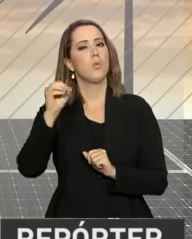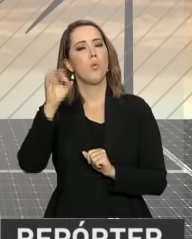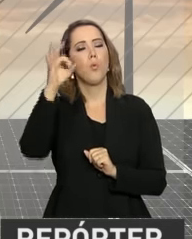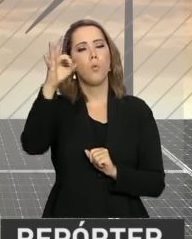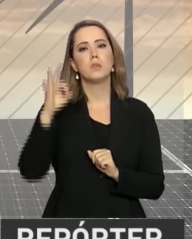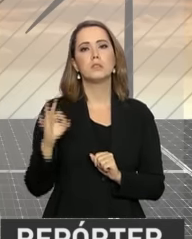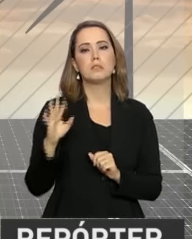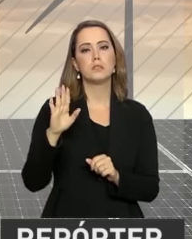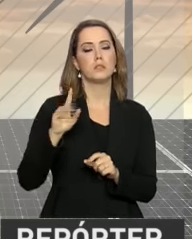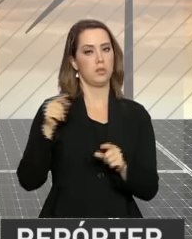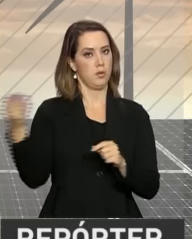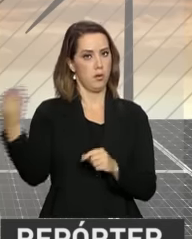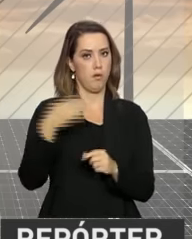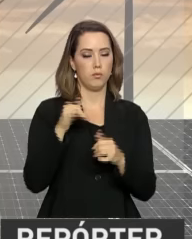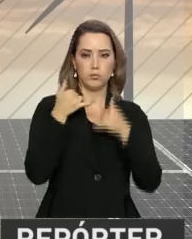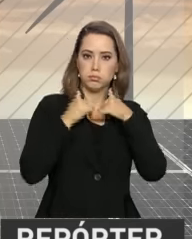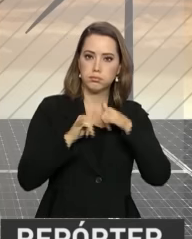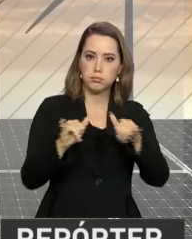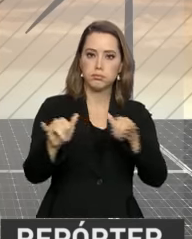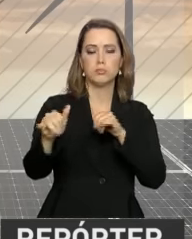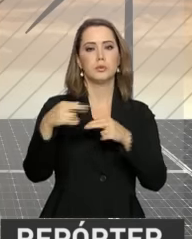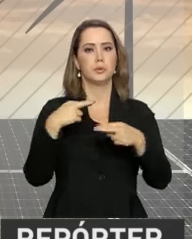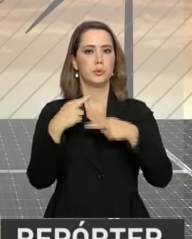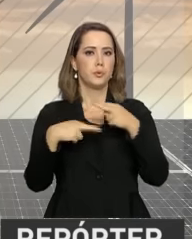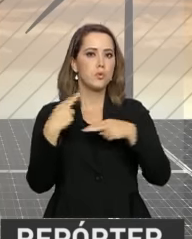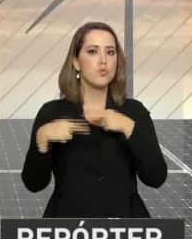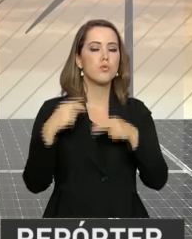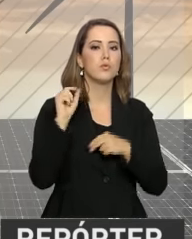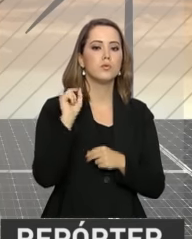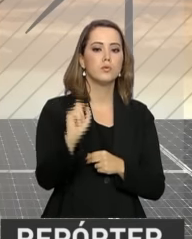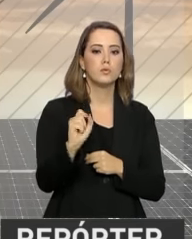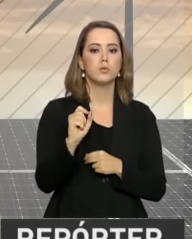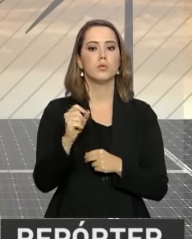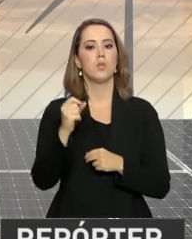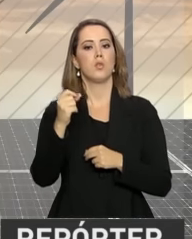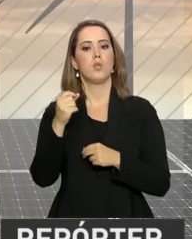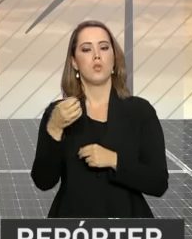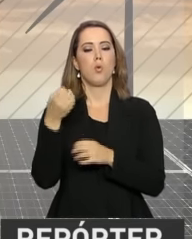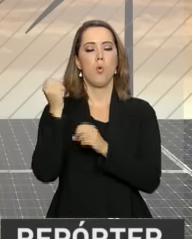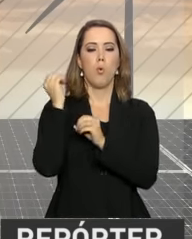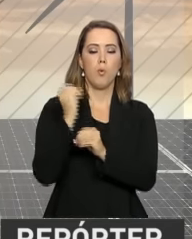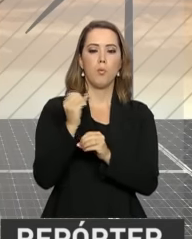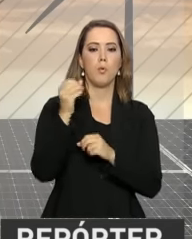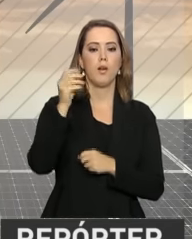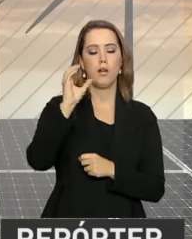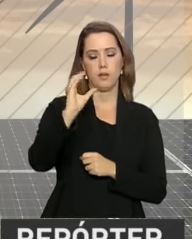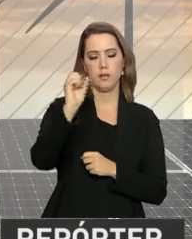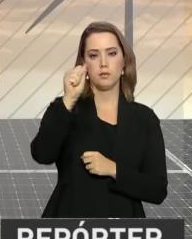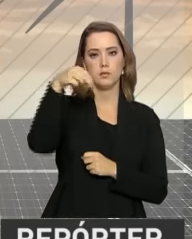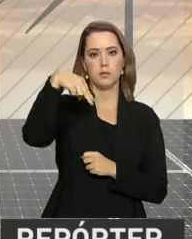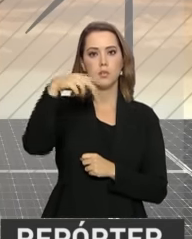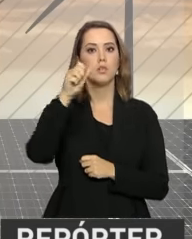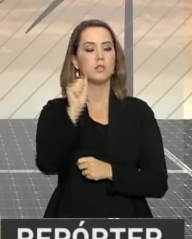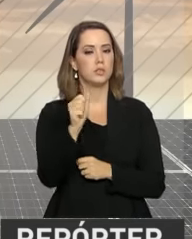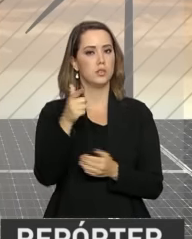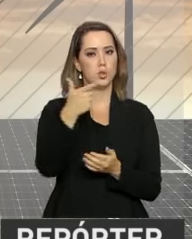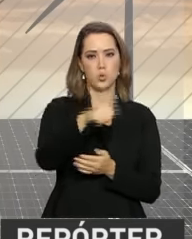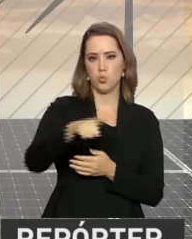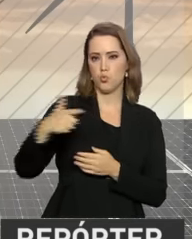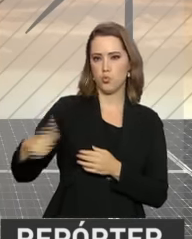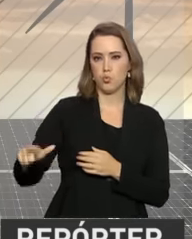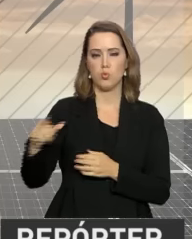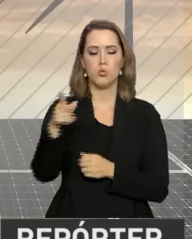vende fontes renováveis como o bagaço de cana e o carvão vegetal no mundo essa média está em